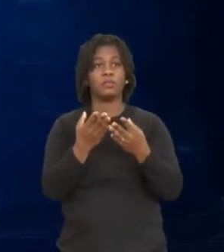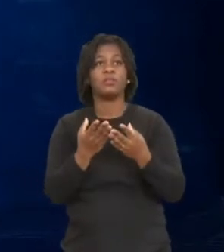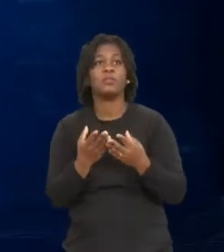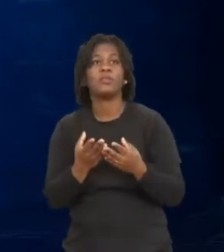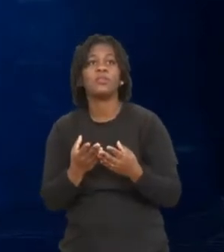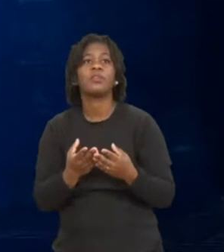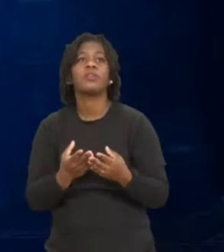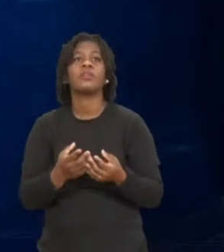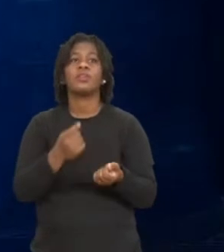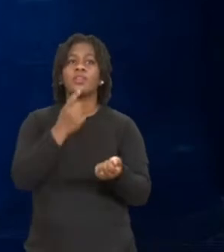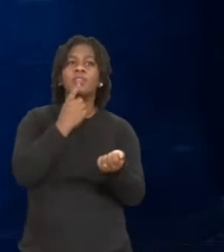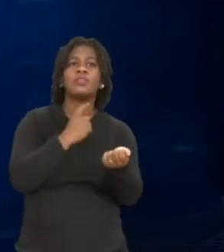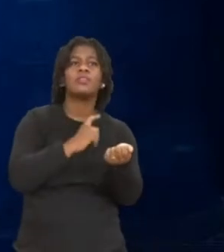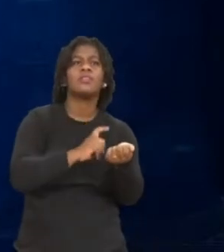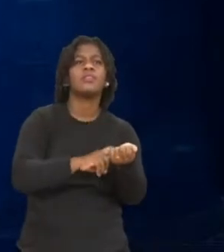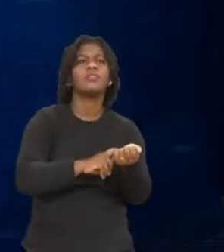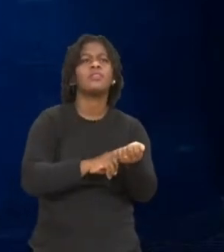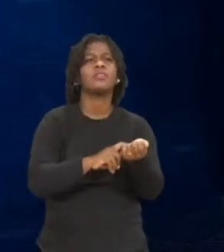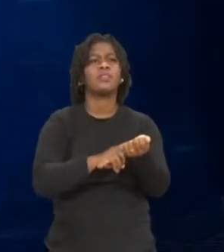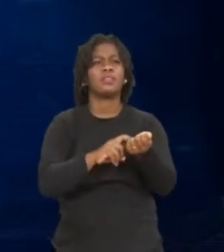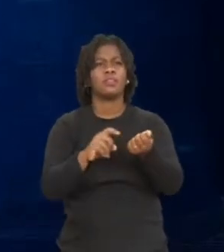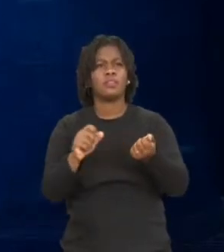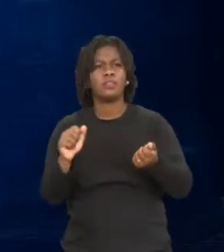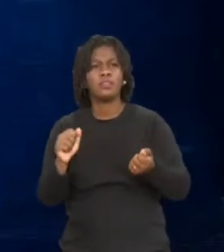Eis nesse sangue